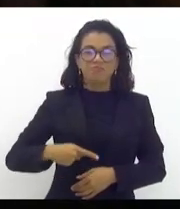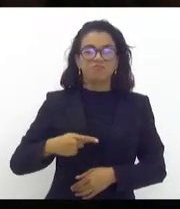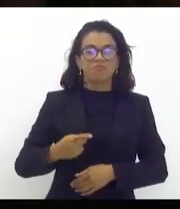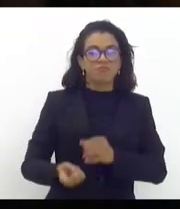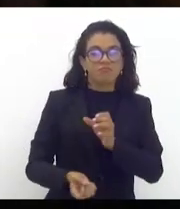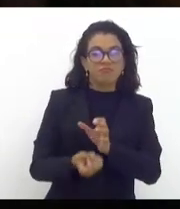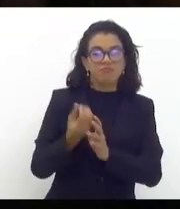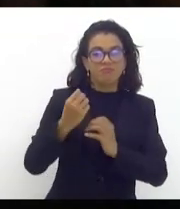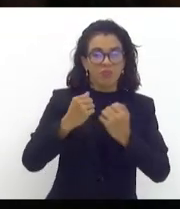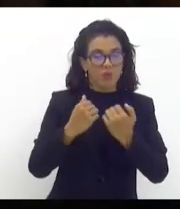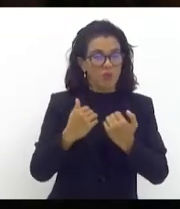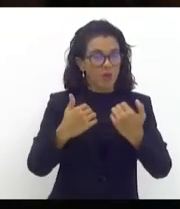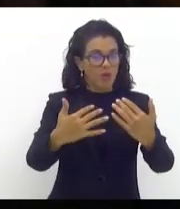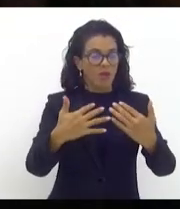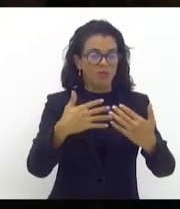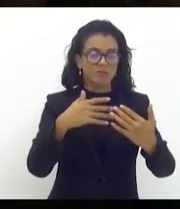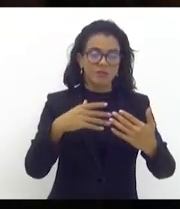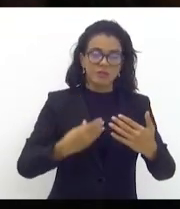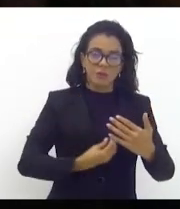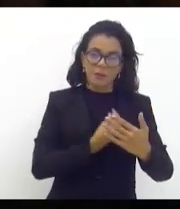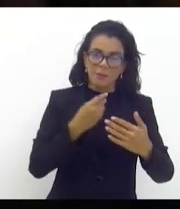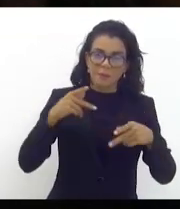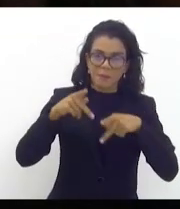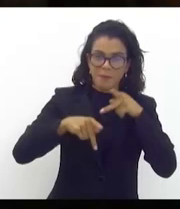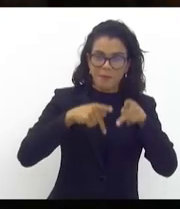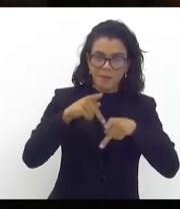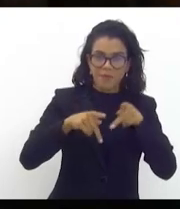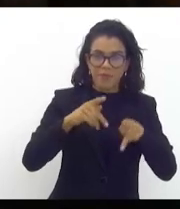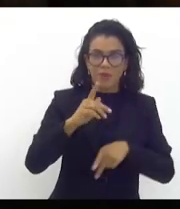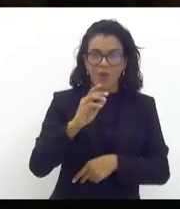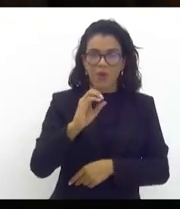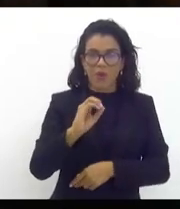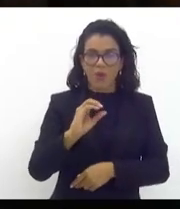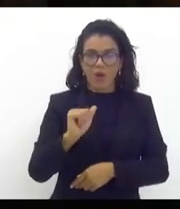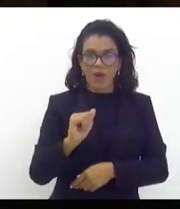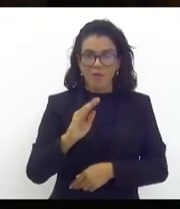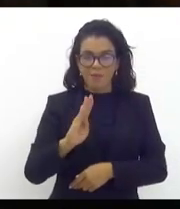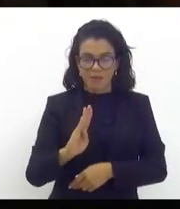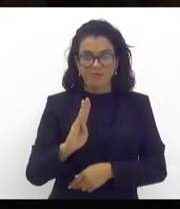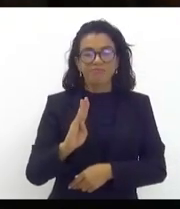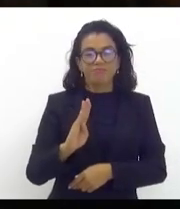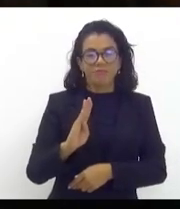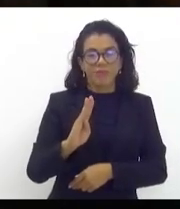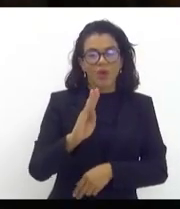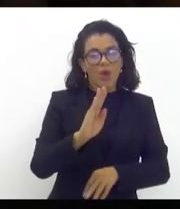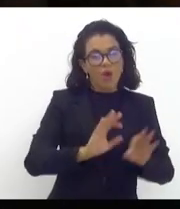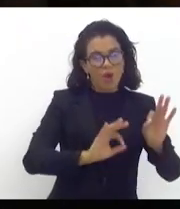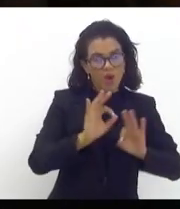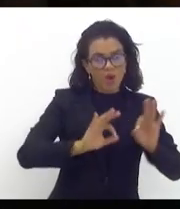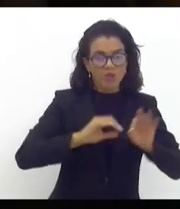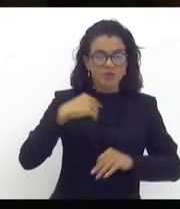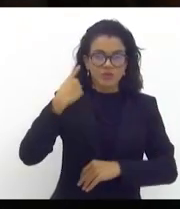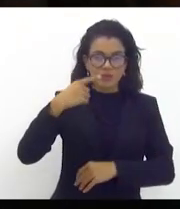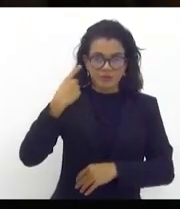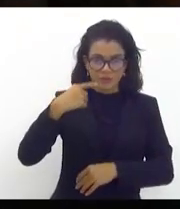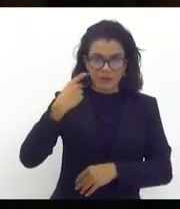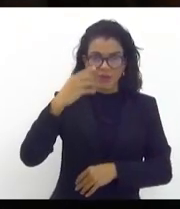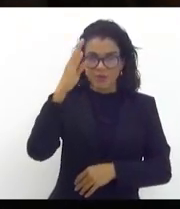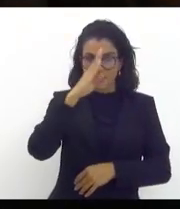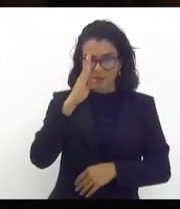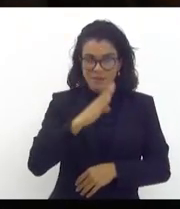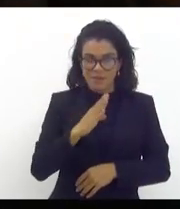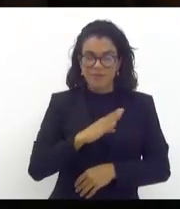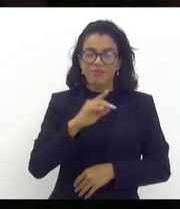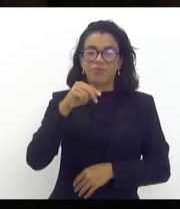audiência pública na OAB, Ordem dos Advogados do Brasil, de Nova Iguaçu.